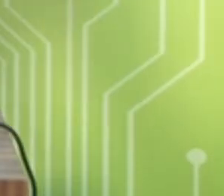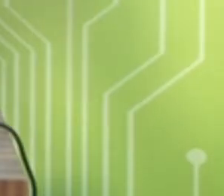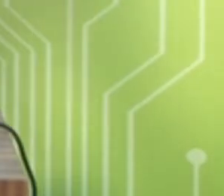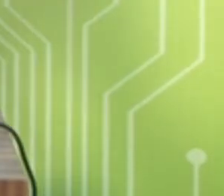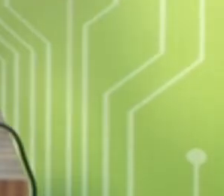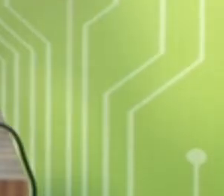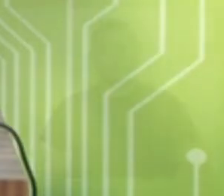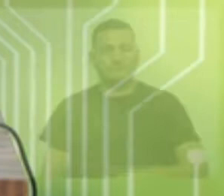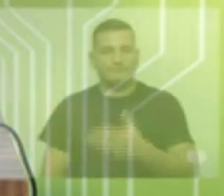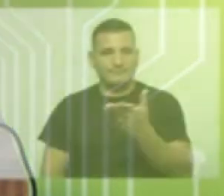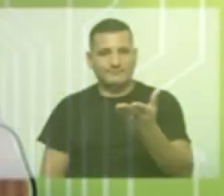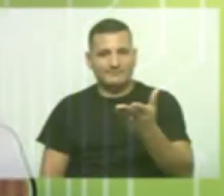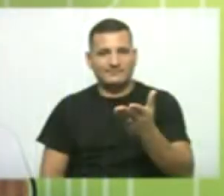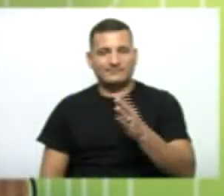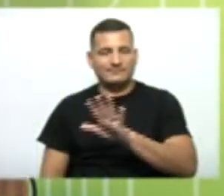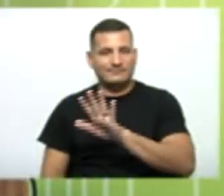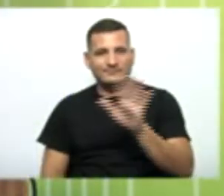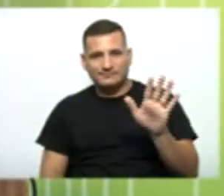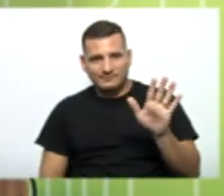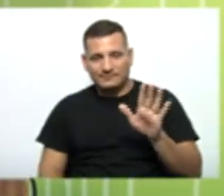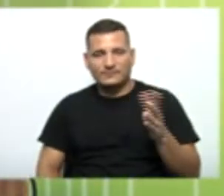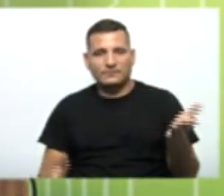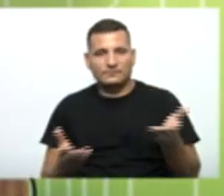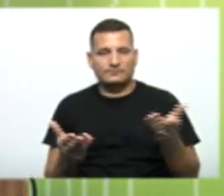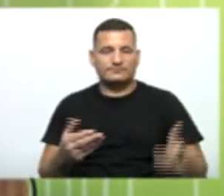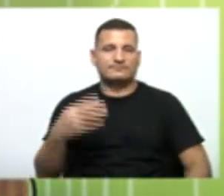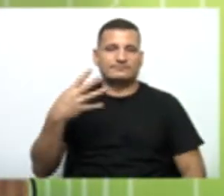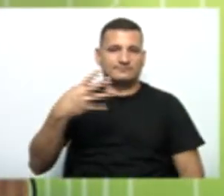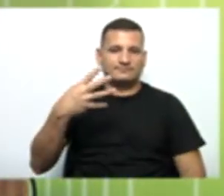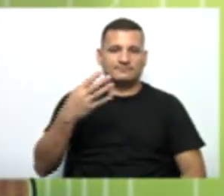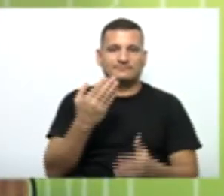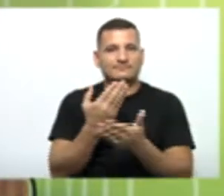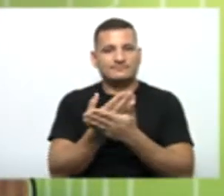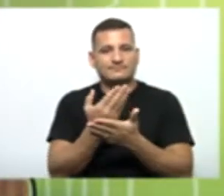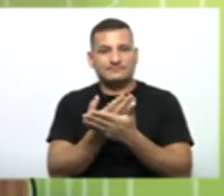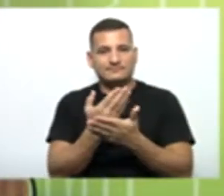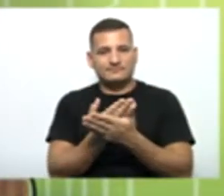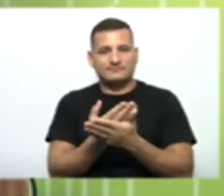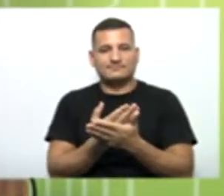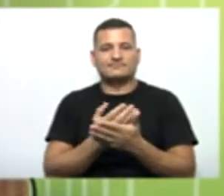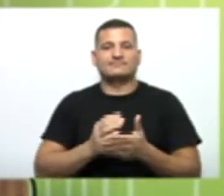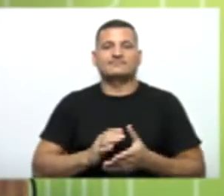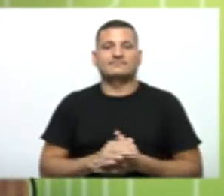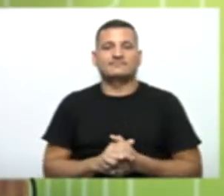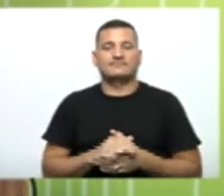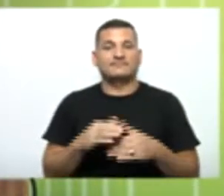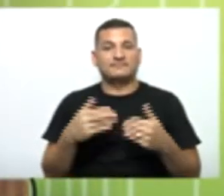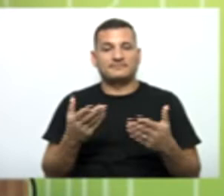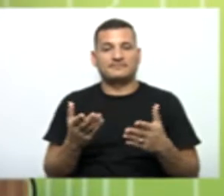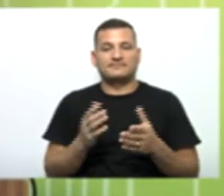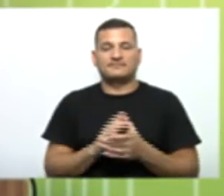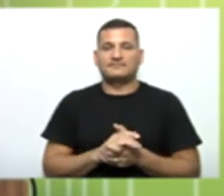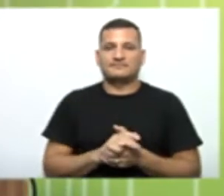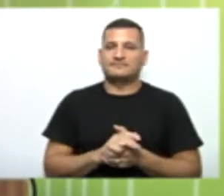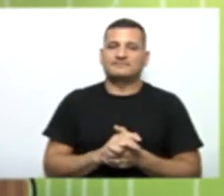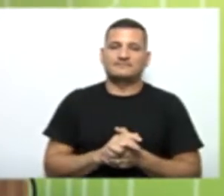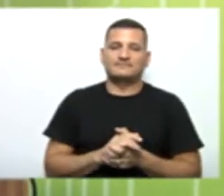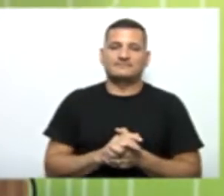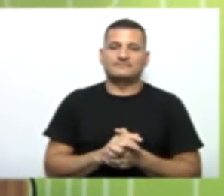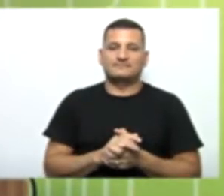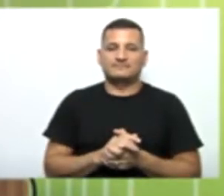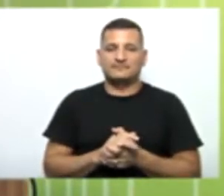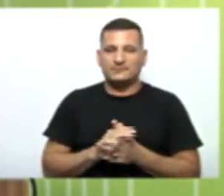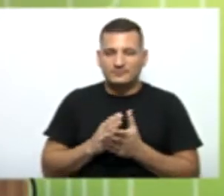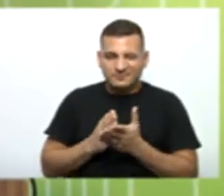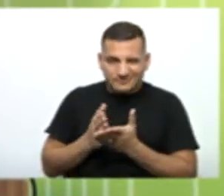É isso aí, aluno. Vamos lá, essa é a nossa quarta aula, é isso? Então, assim, a nossa caminhada já está